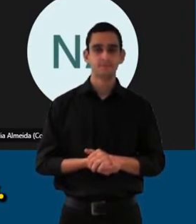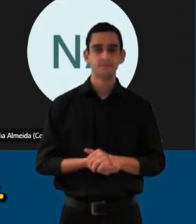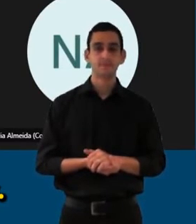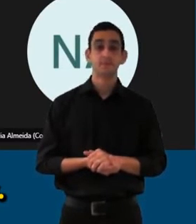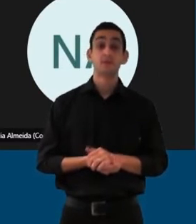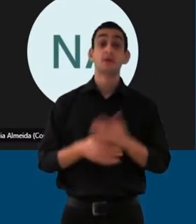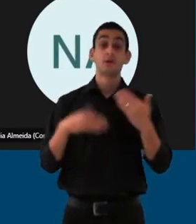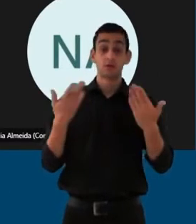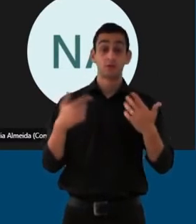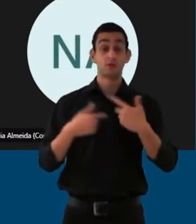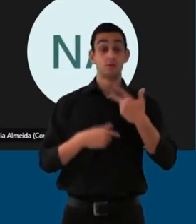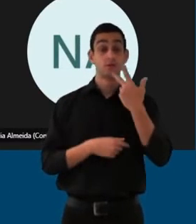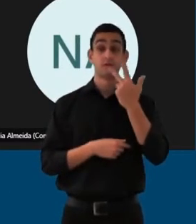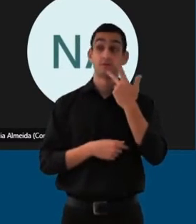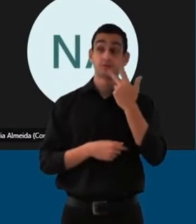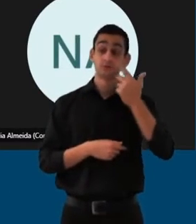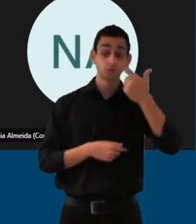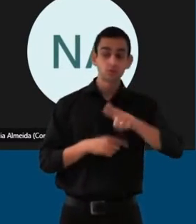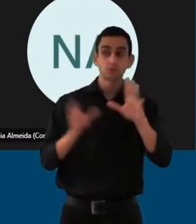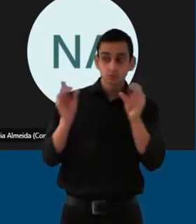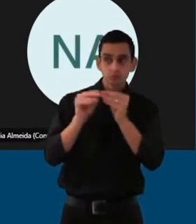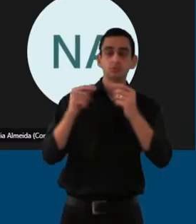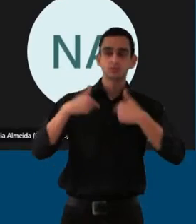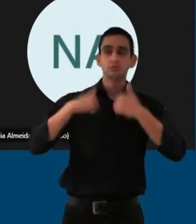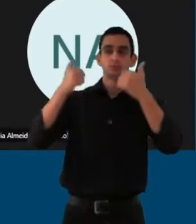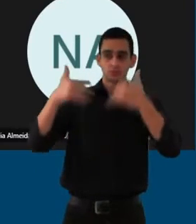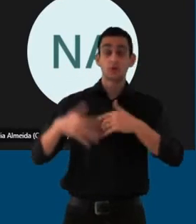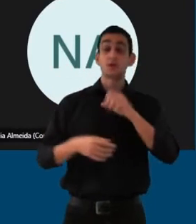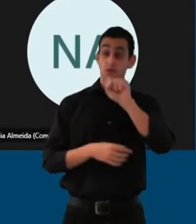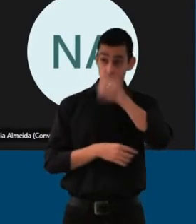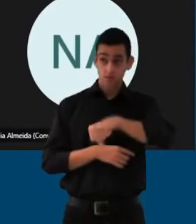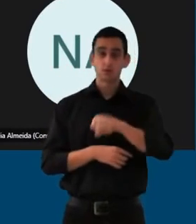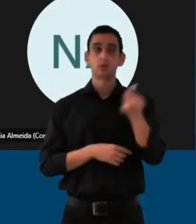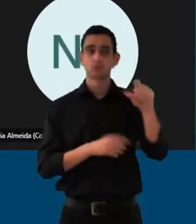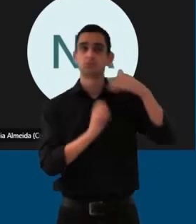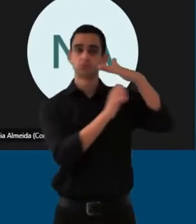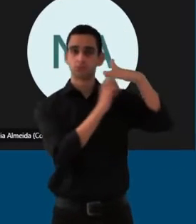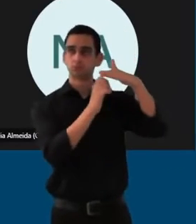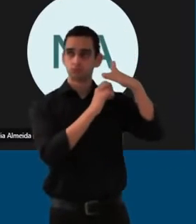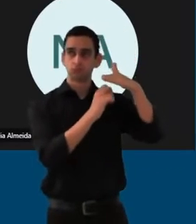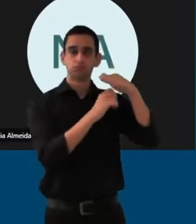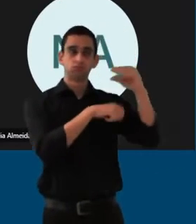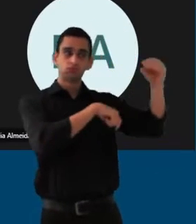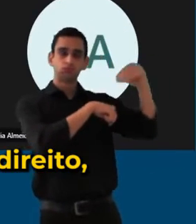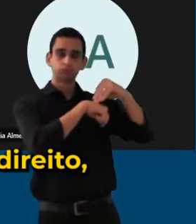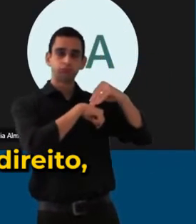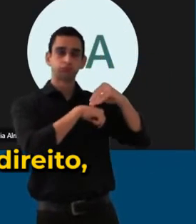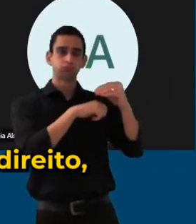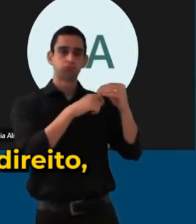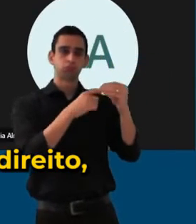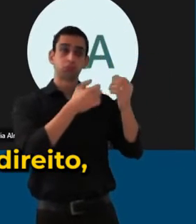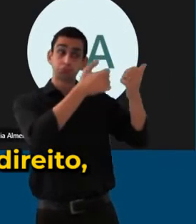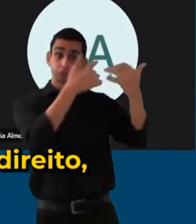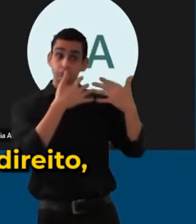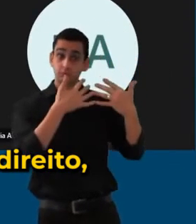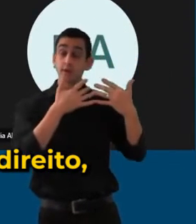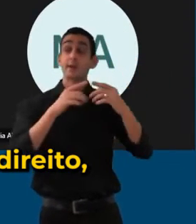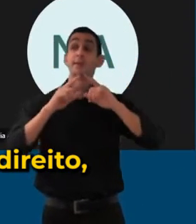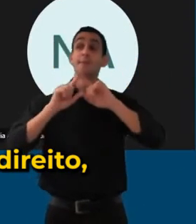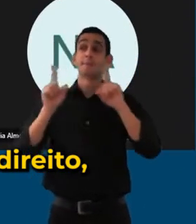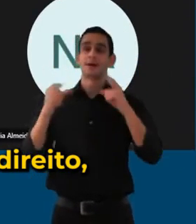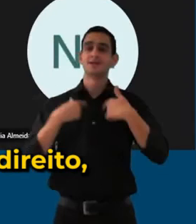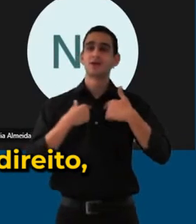Não, o que eu informei é que, em resumo, eu tenho poderes, sim, né? A gente atua para eles nacionalmente, mas esse